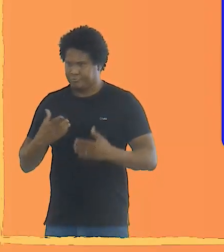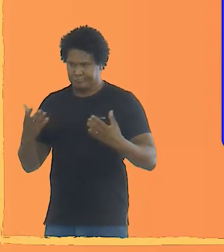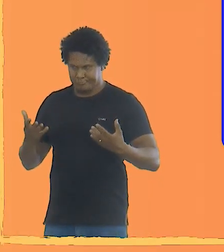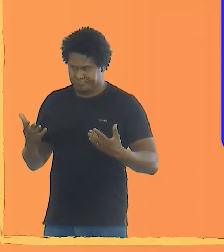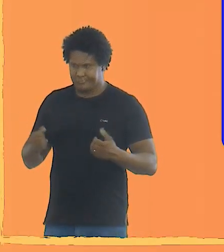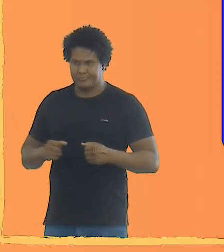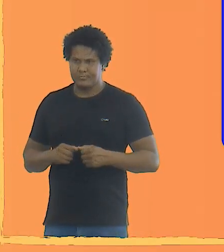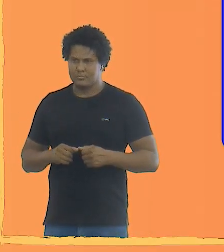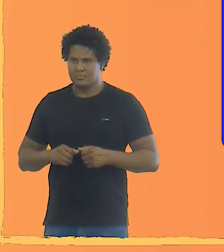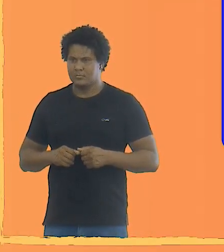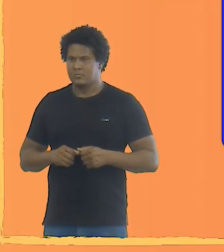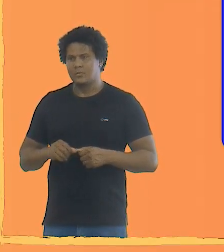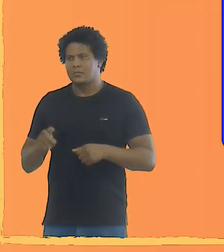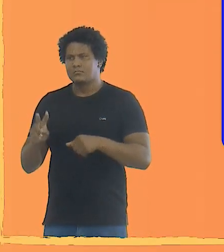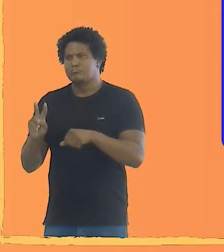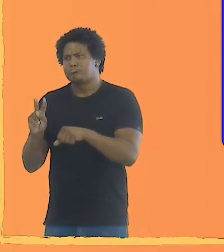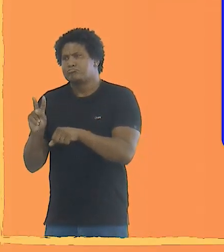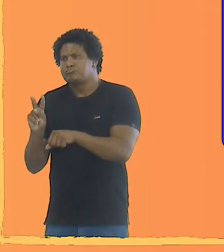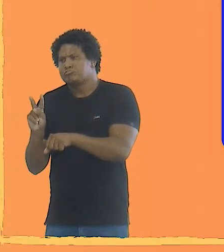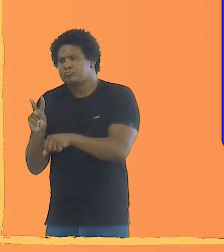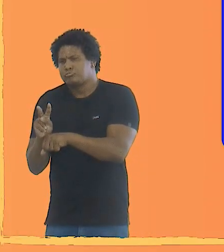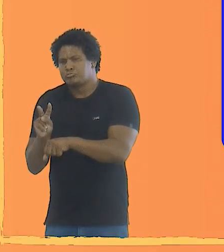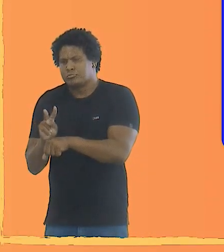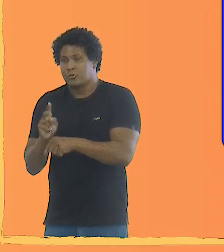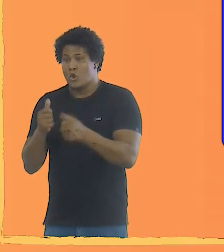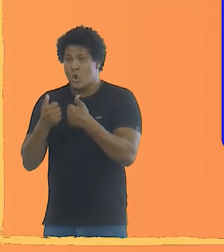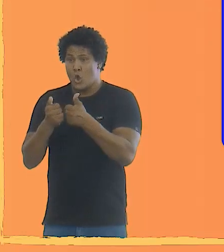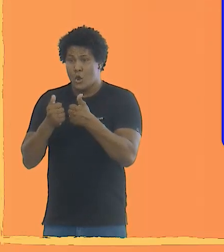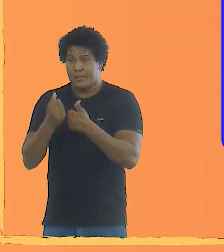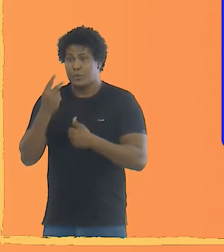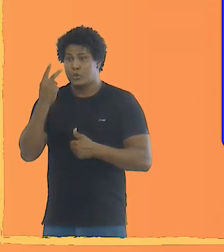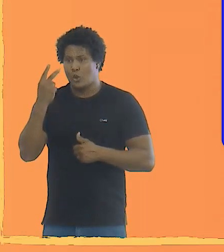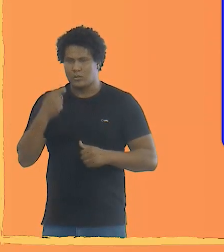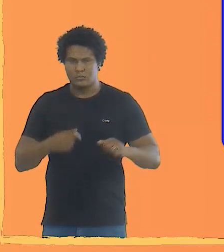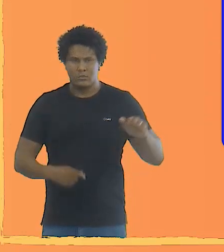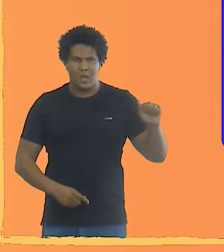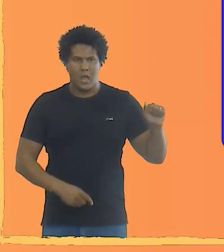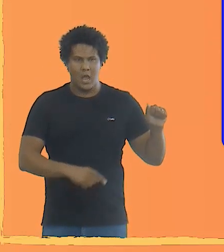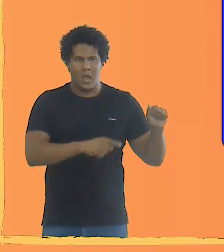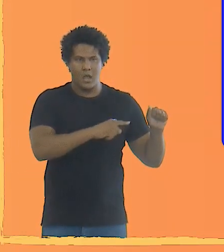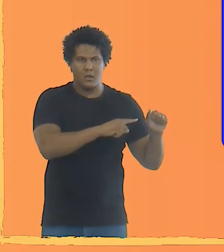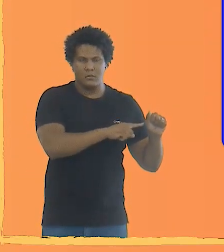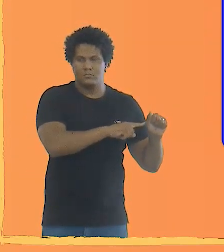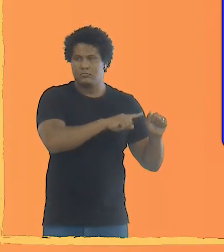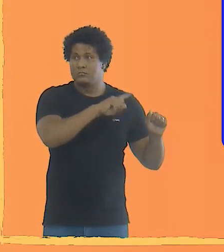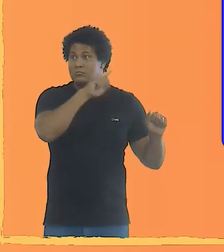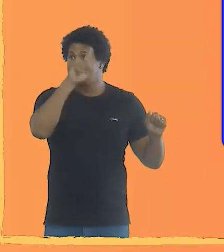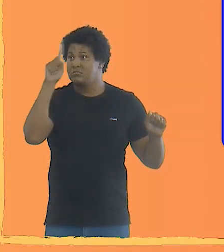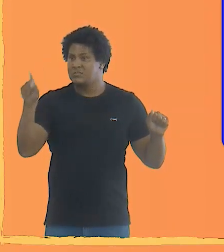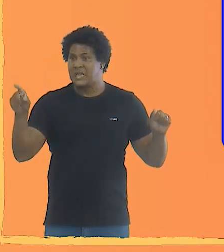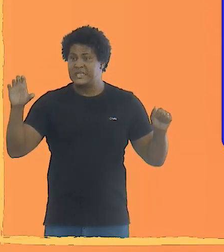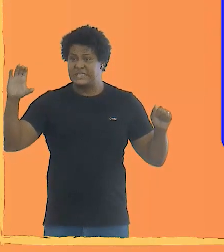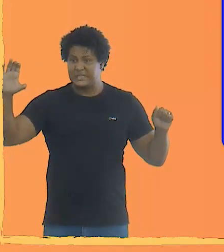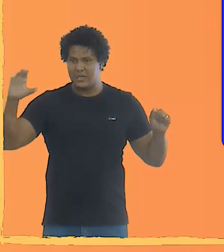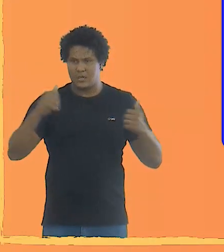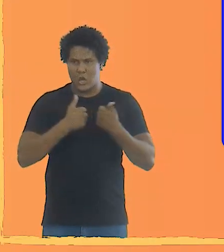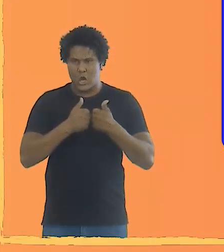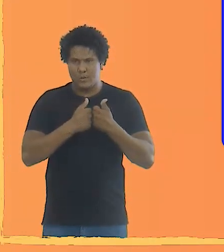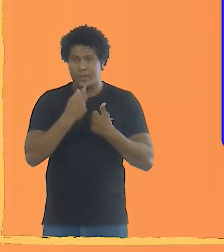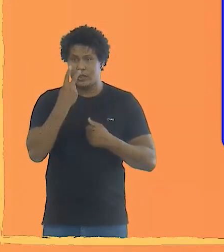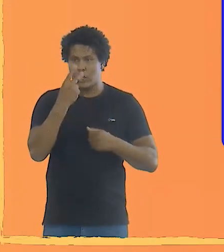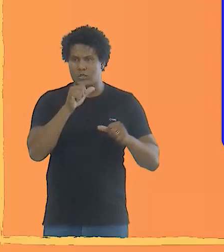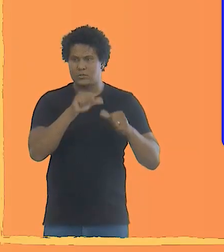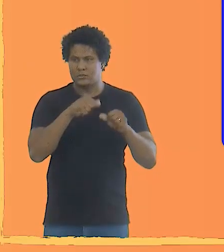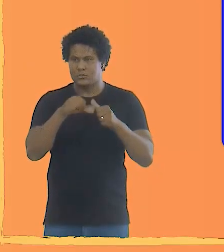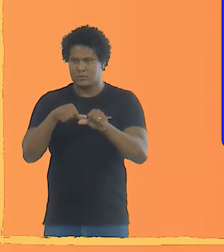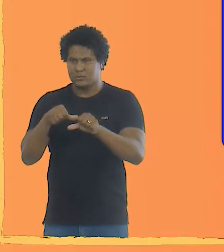que um passageiro utilize exatamente 2 linhas para ir do terminal A para o terminal C, qual a quantidade possível de